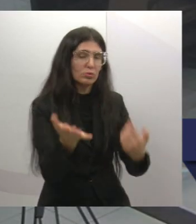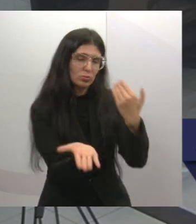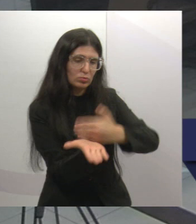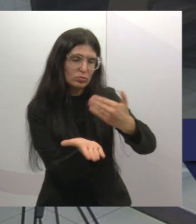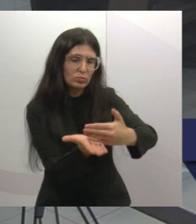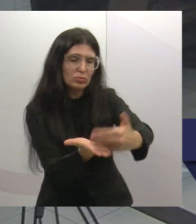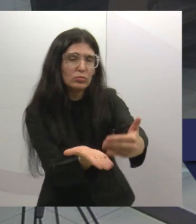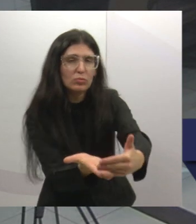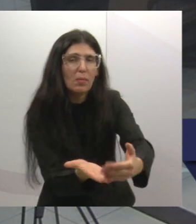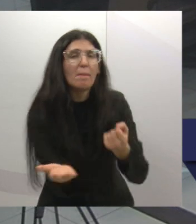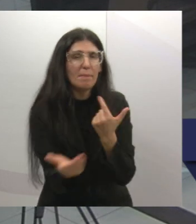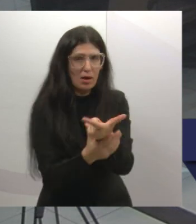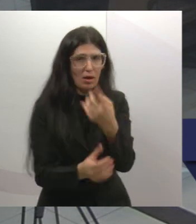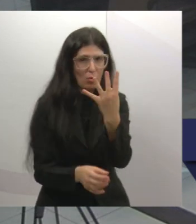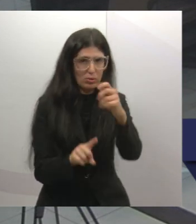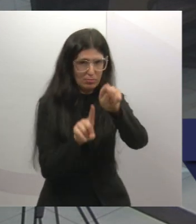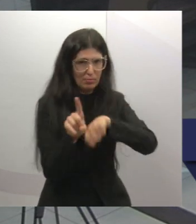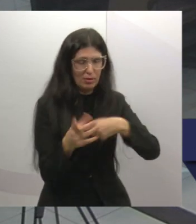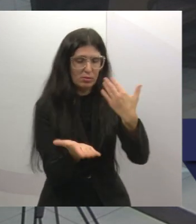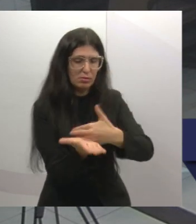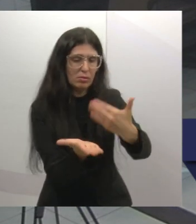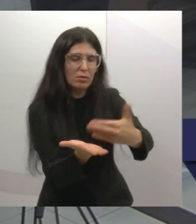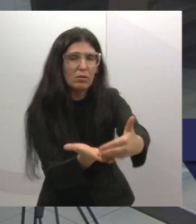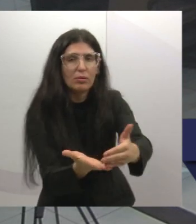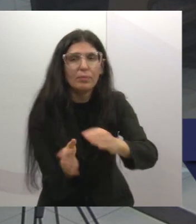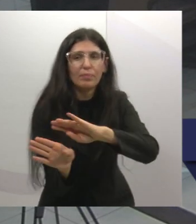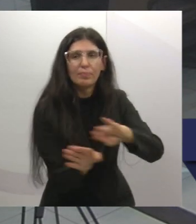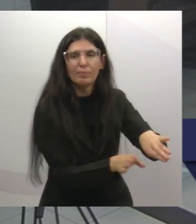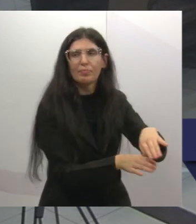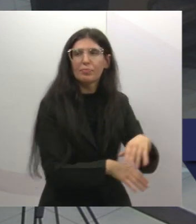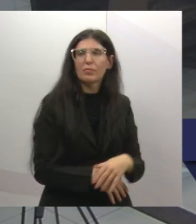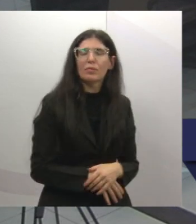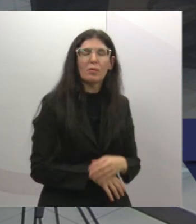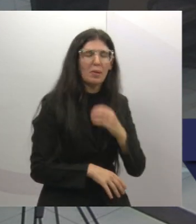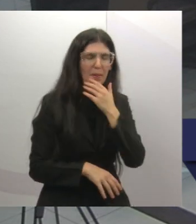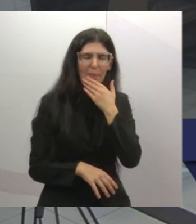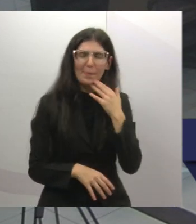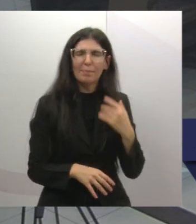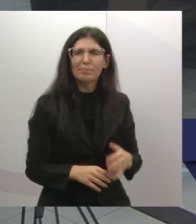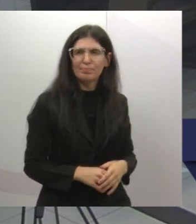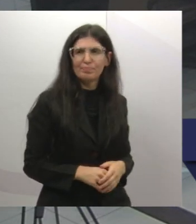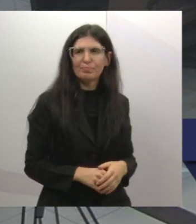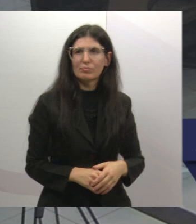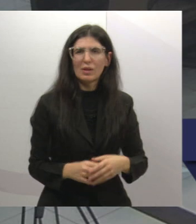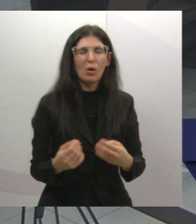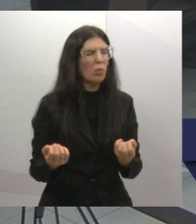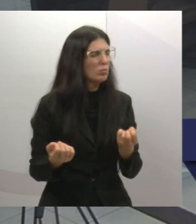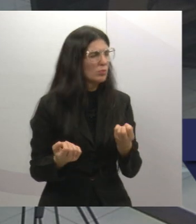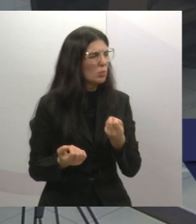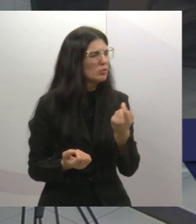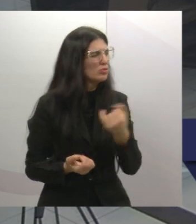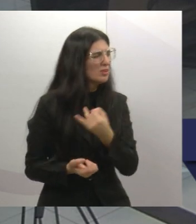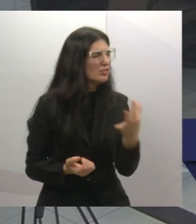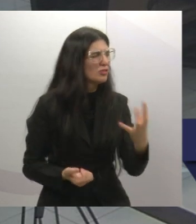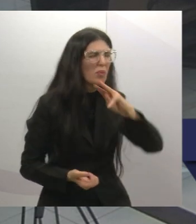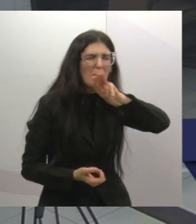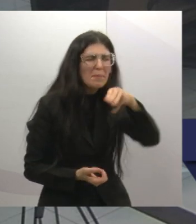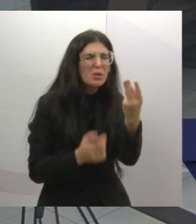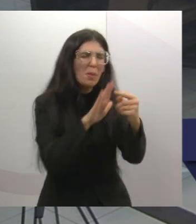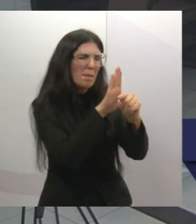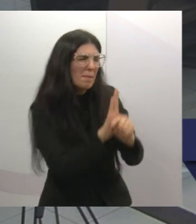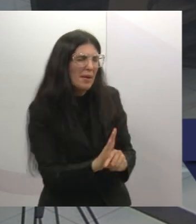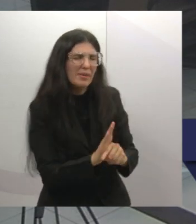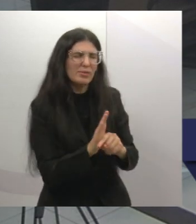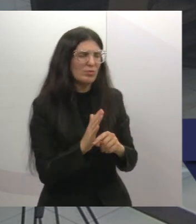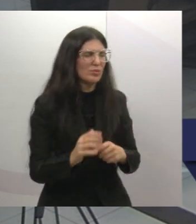engano, mais de 45 milhões a menos do estimado, da estimativa que arrecadaria. Para esse ano, por exemplo, o senhor